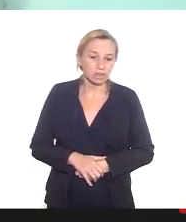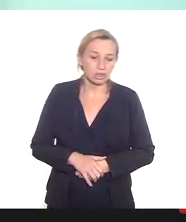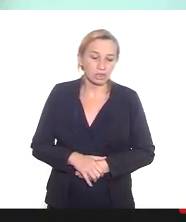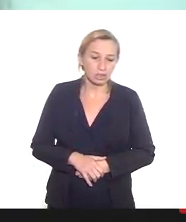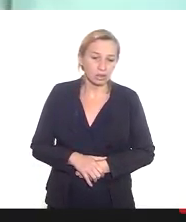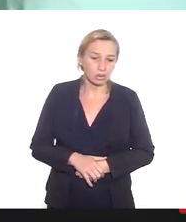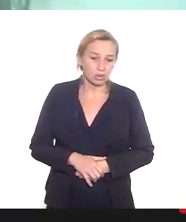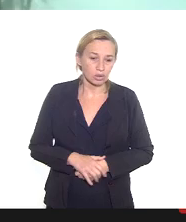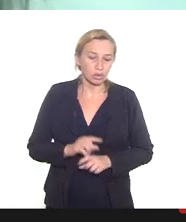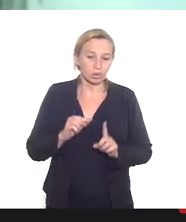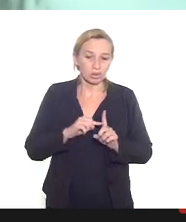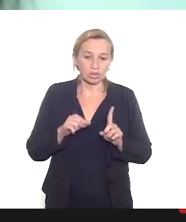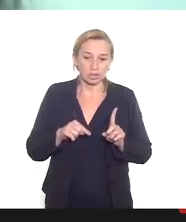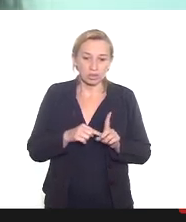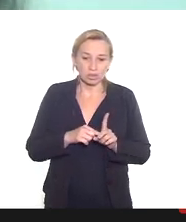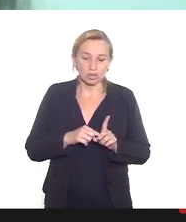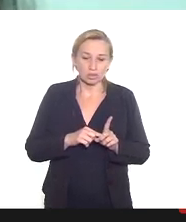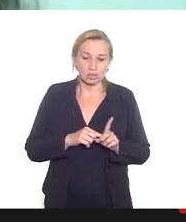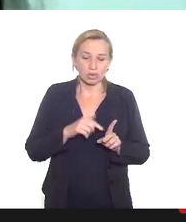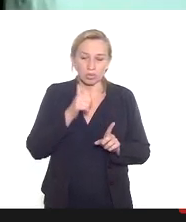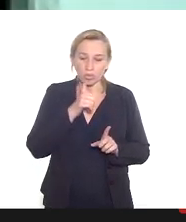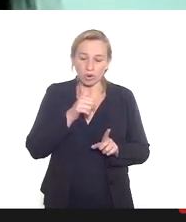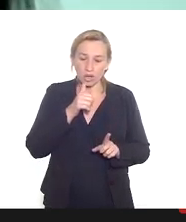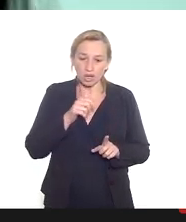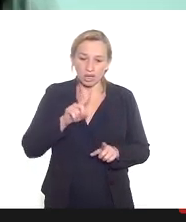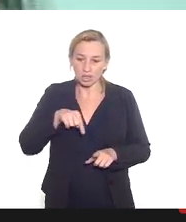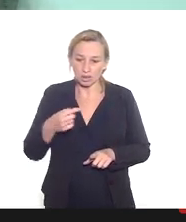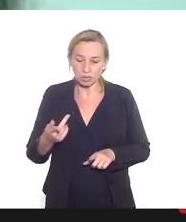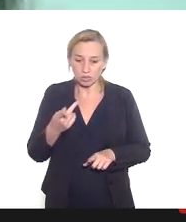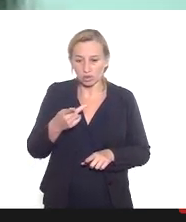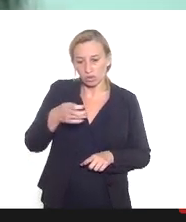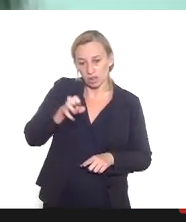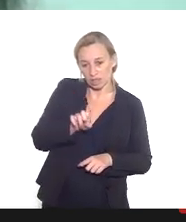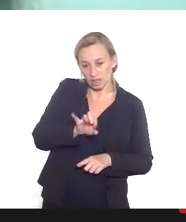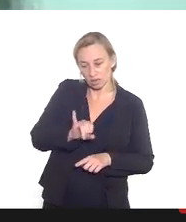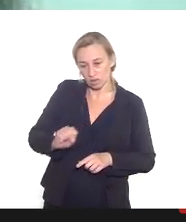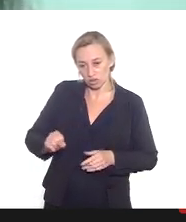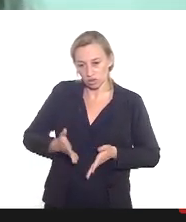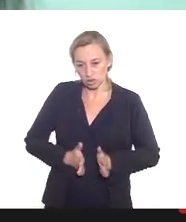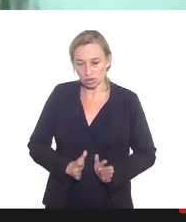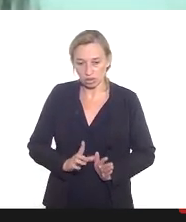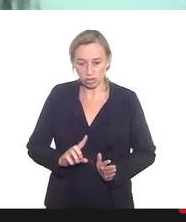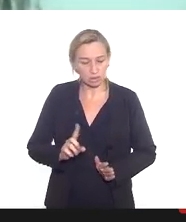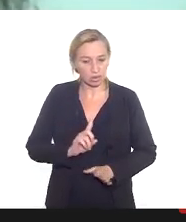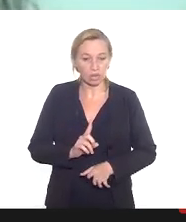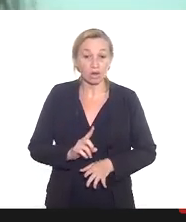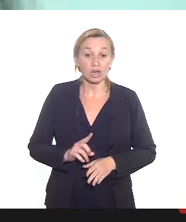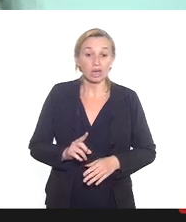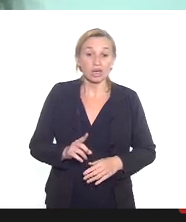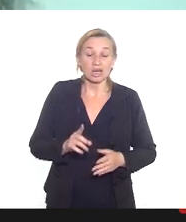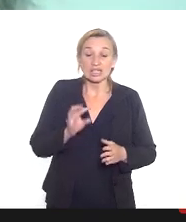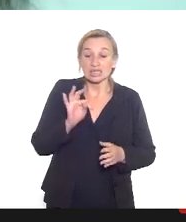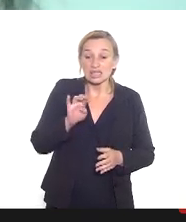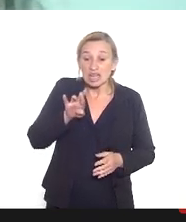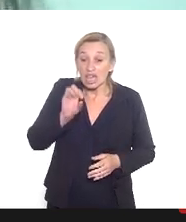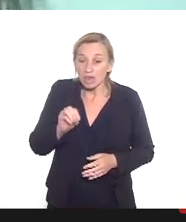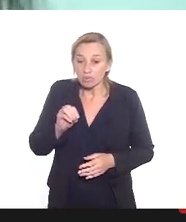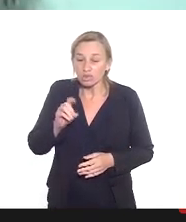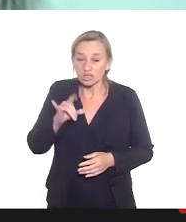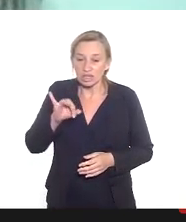ela não precisa gestante uma cueca ela não precisa ir na unidade buscar esse termo de esclarecimento esse termo de esclarecimento